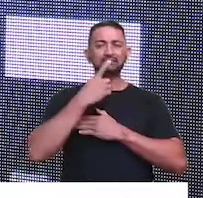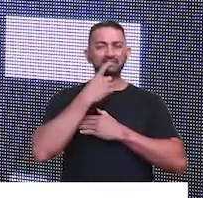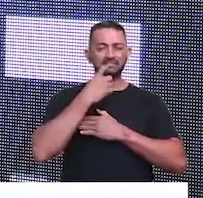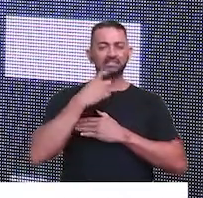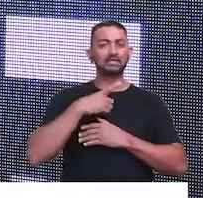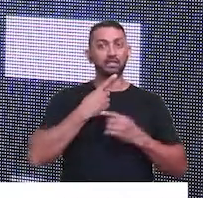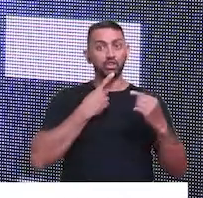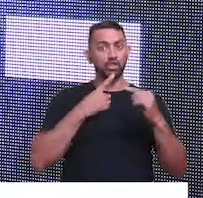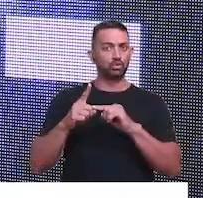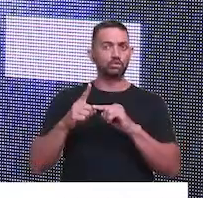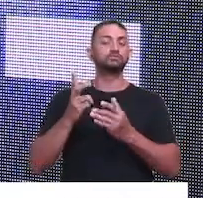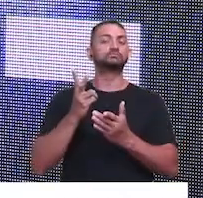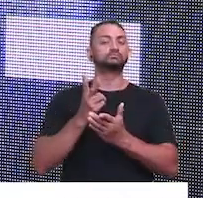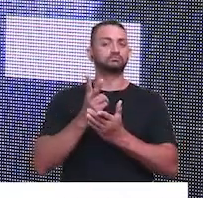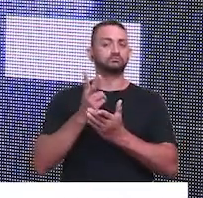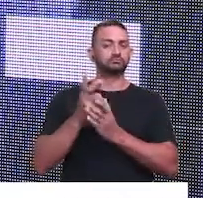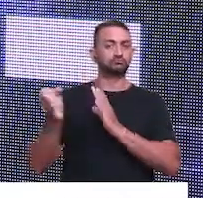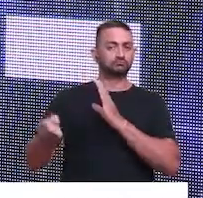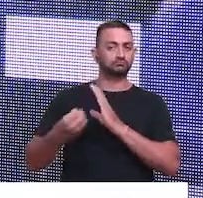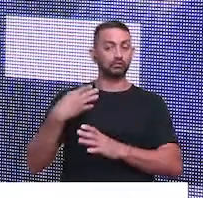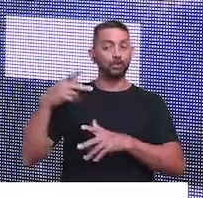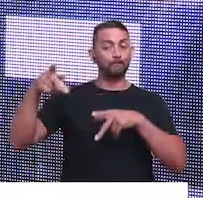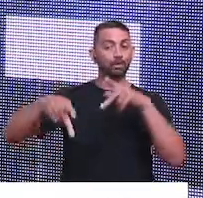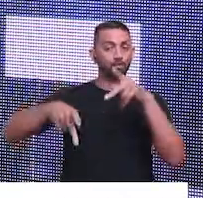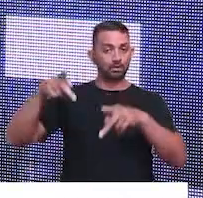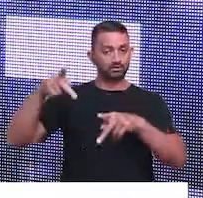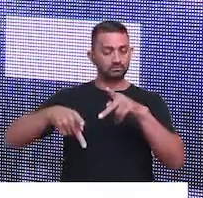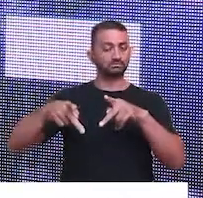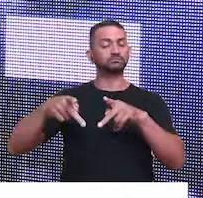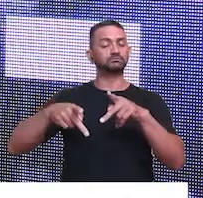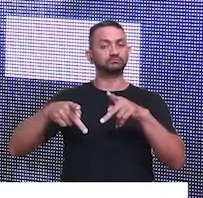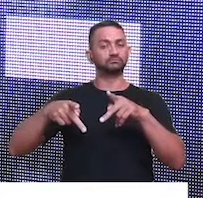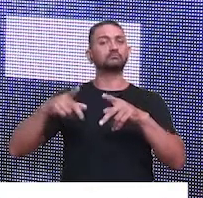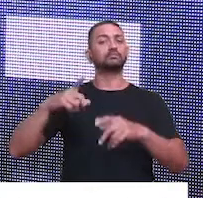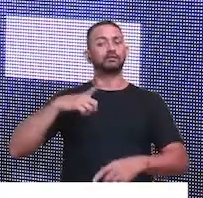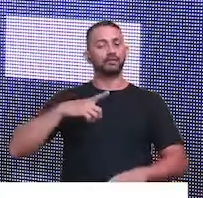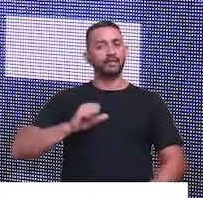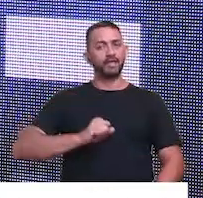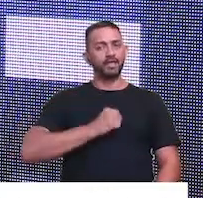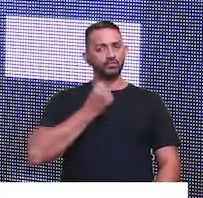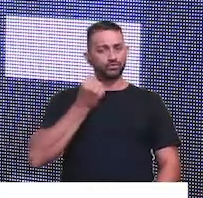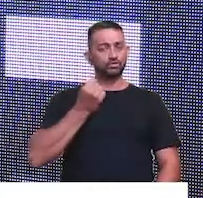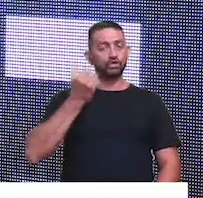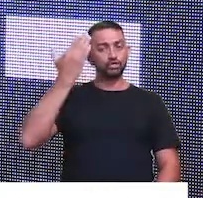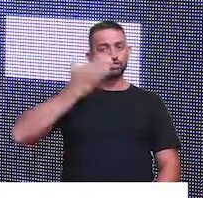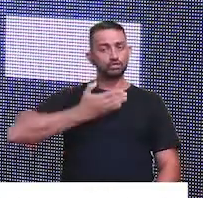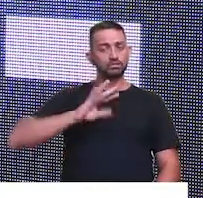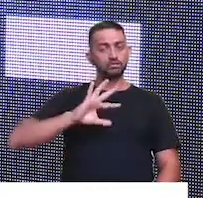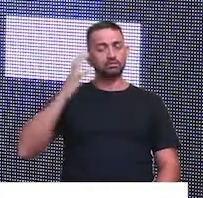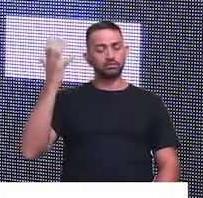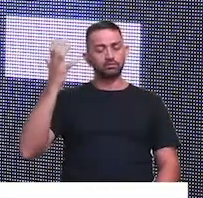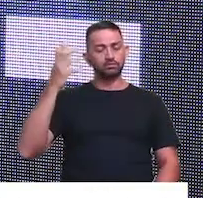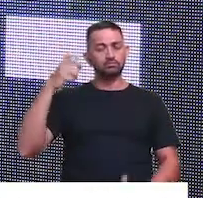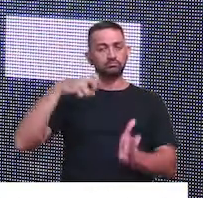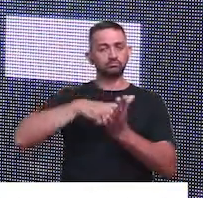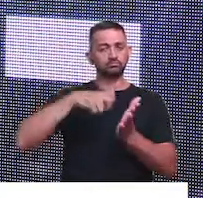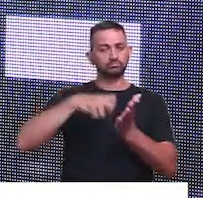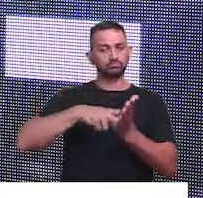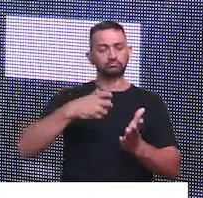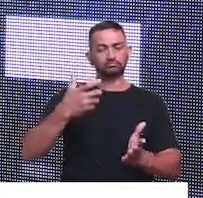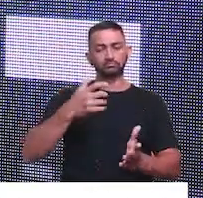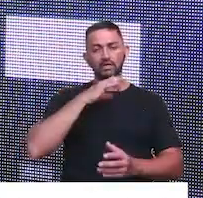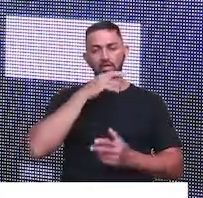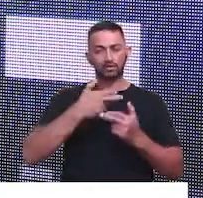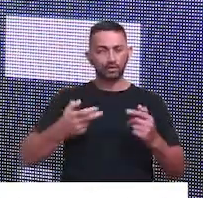estava sangrando a denúncia como sempre chega por meio da população que também fica muito revoltada diante desses casos